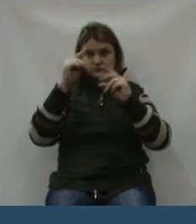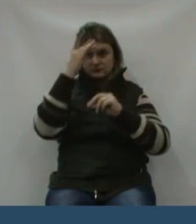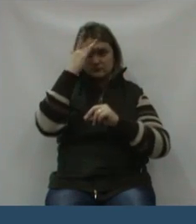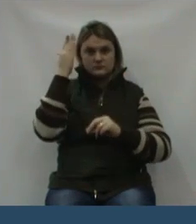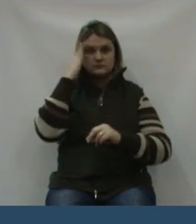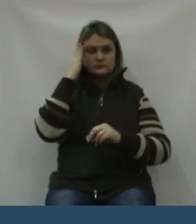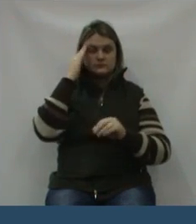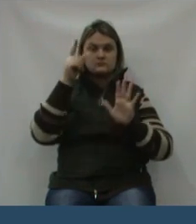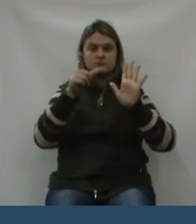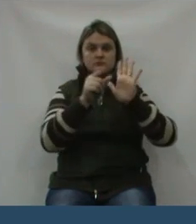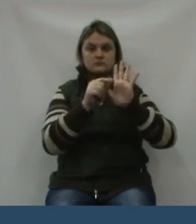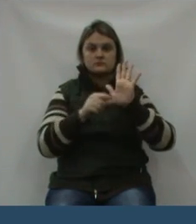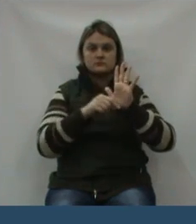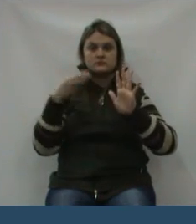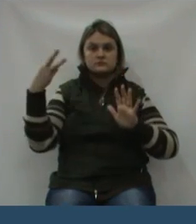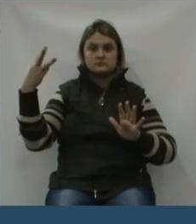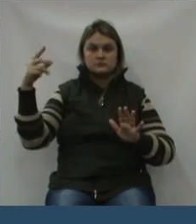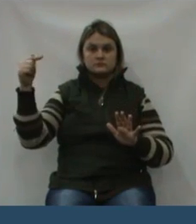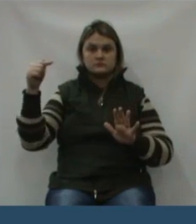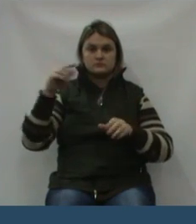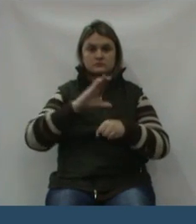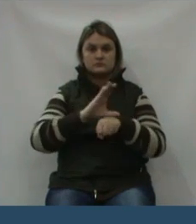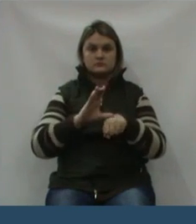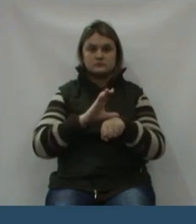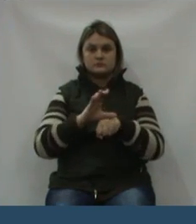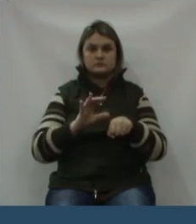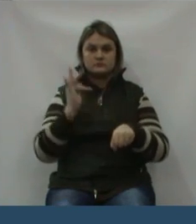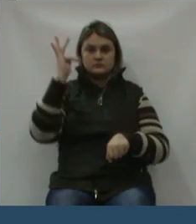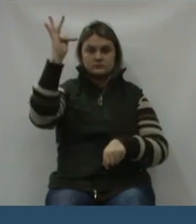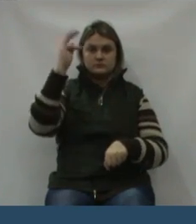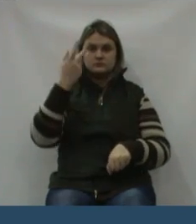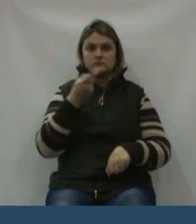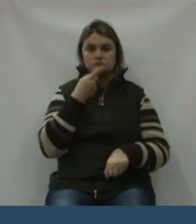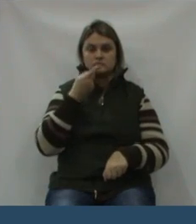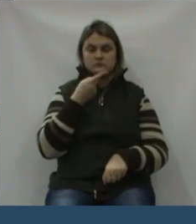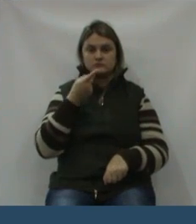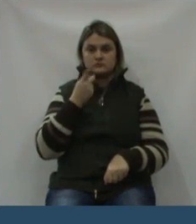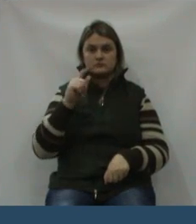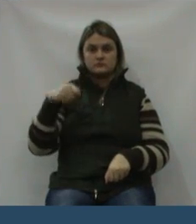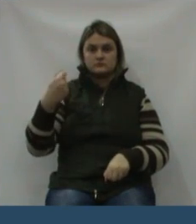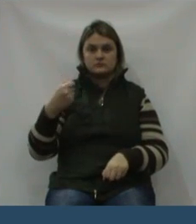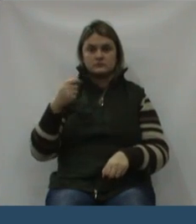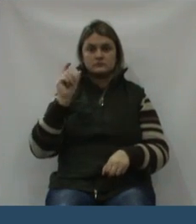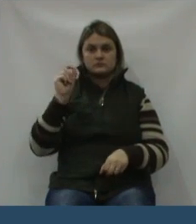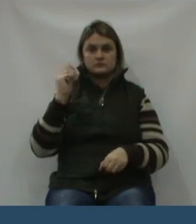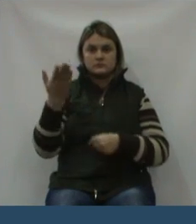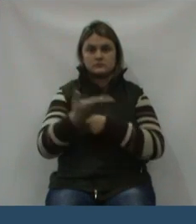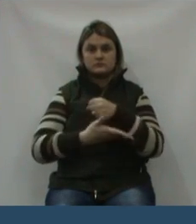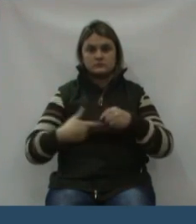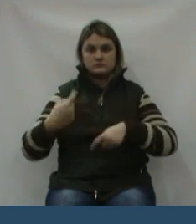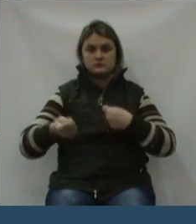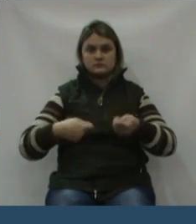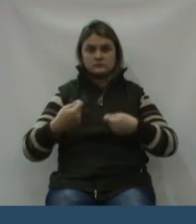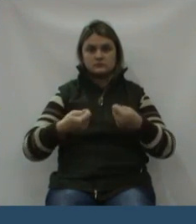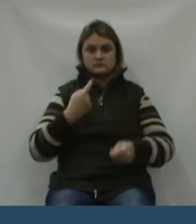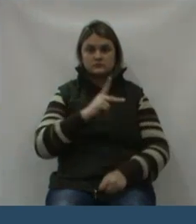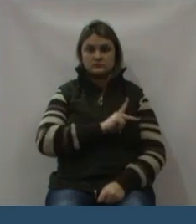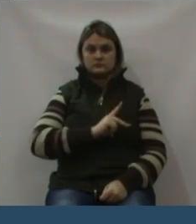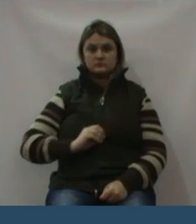artigo 37 da Constituição Federal, ele trata dos princípios da administração